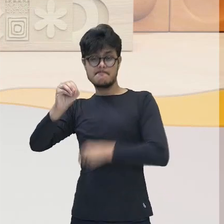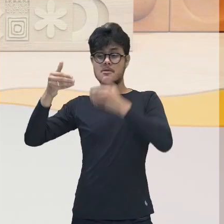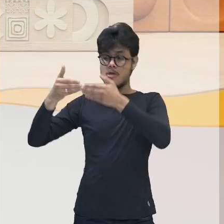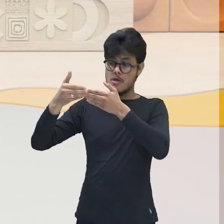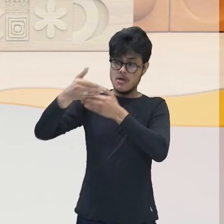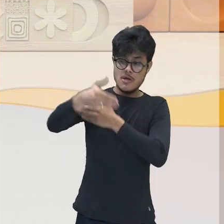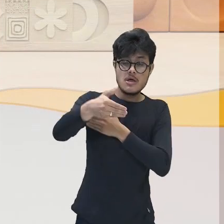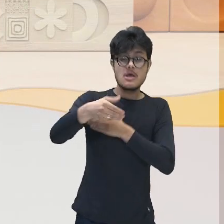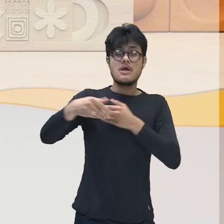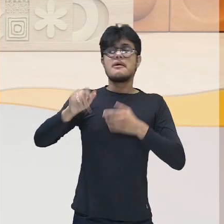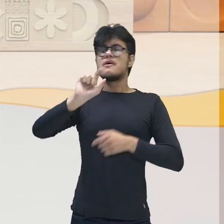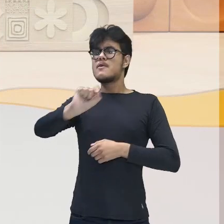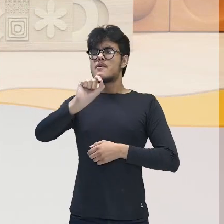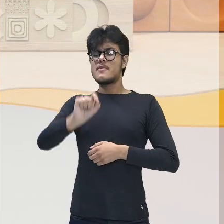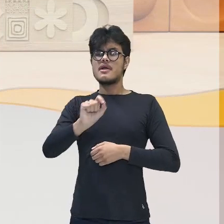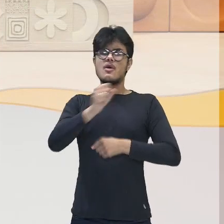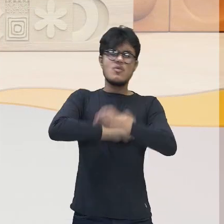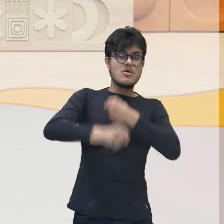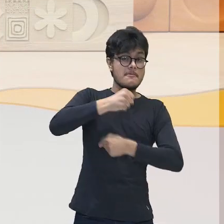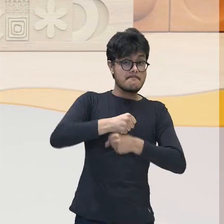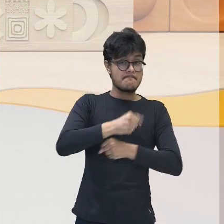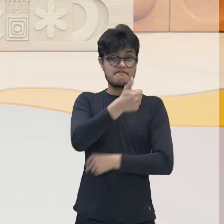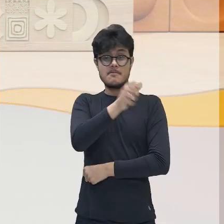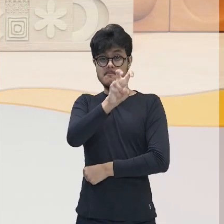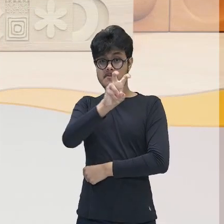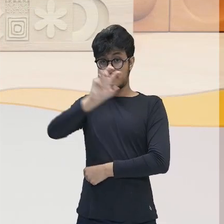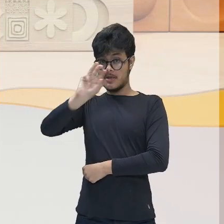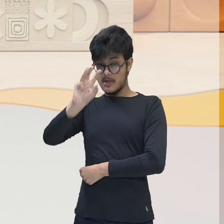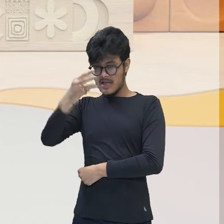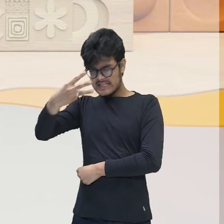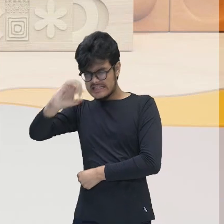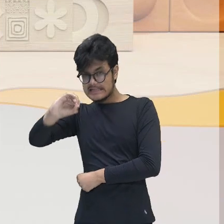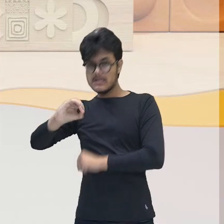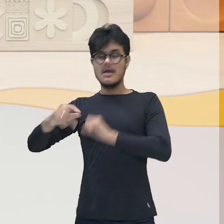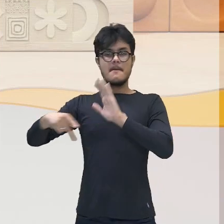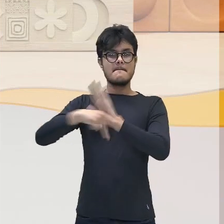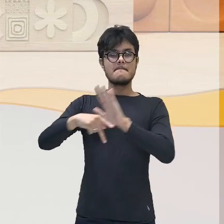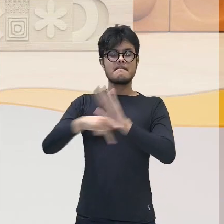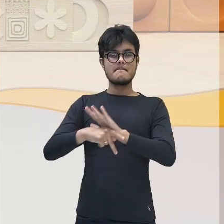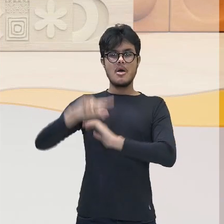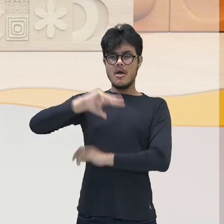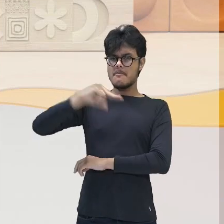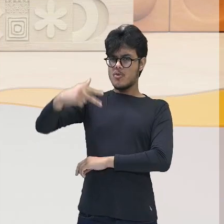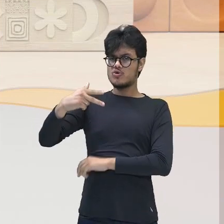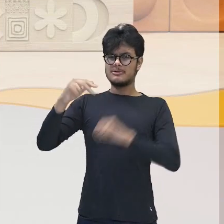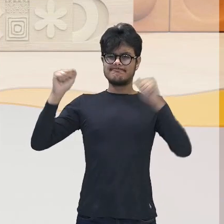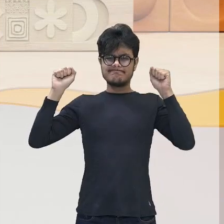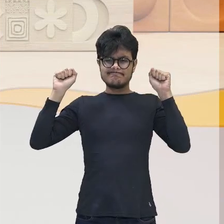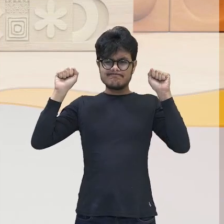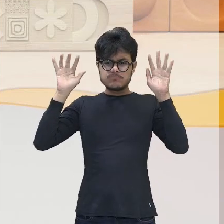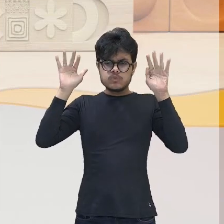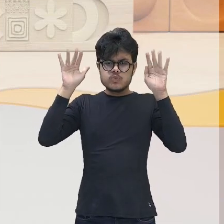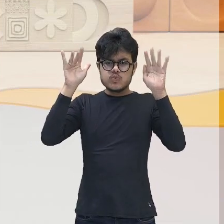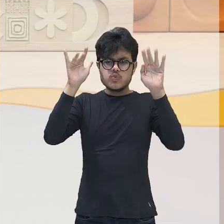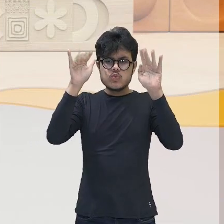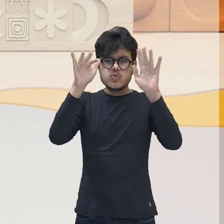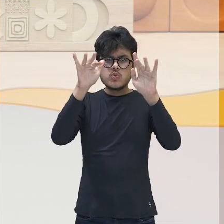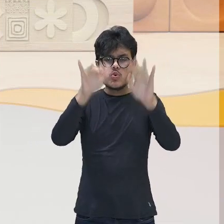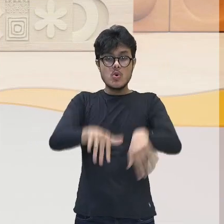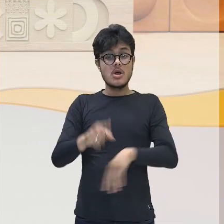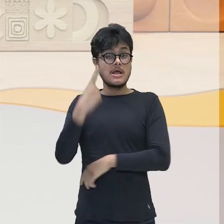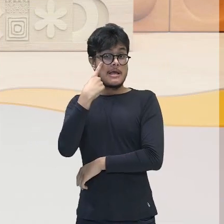de 1530, quando a ocupação portuguesa, ela vai aumentar aí o interesse dos portugueses